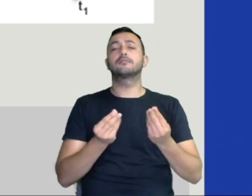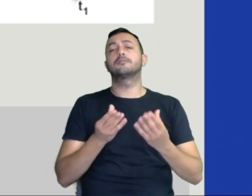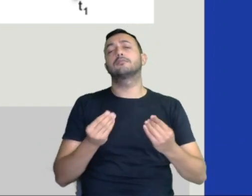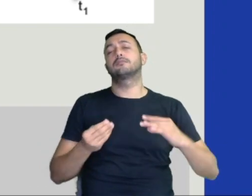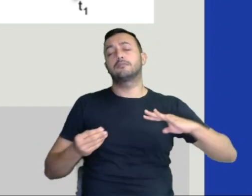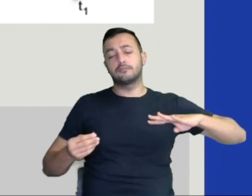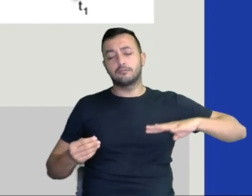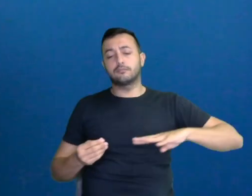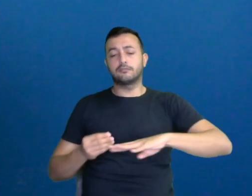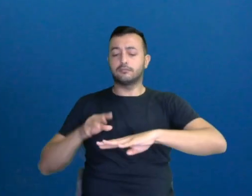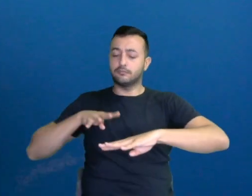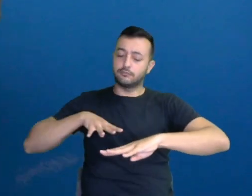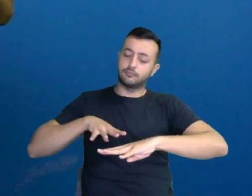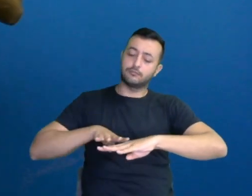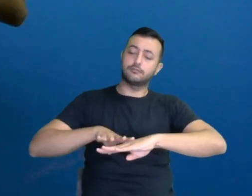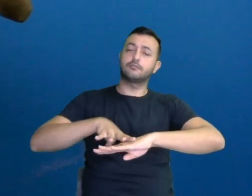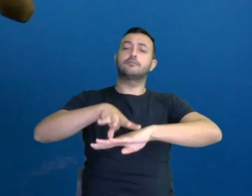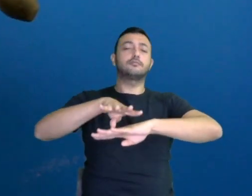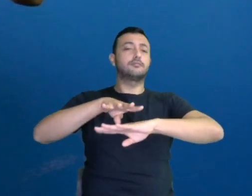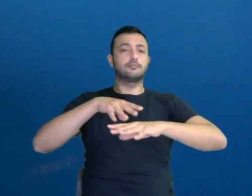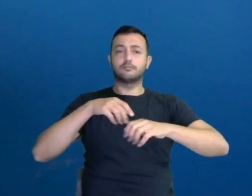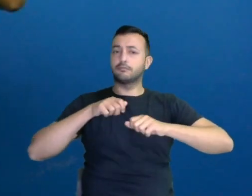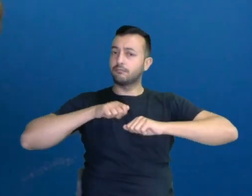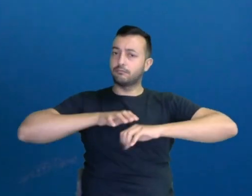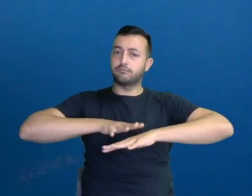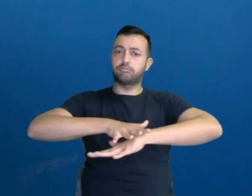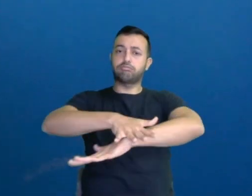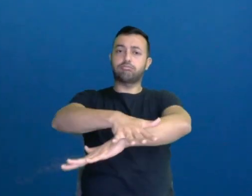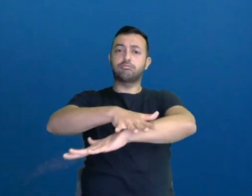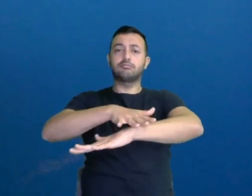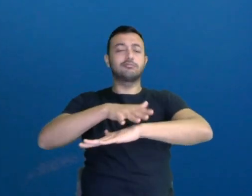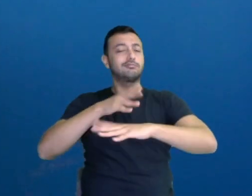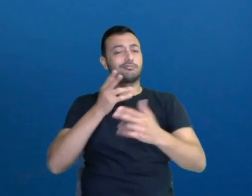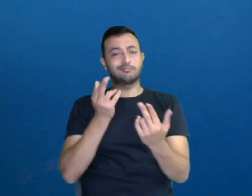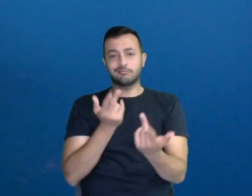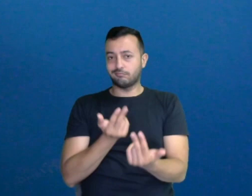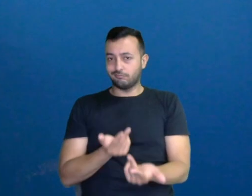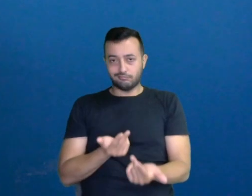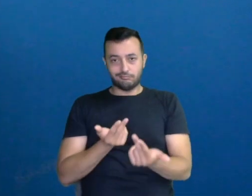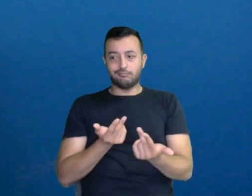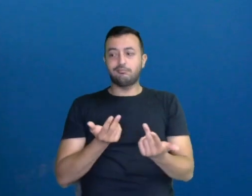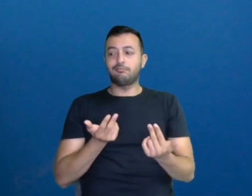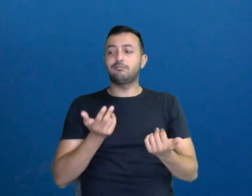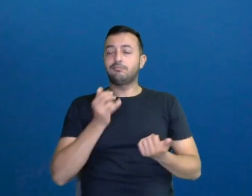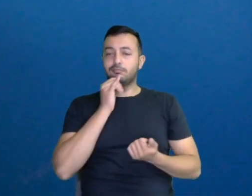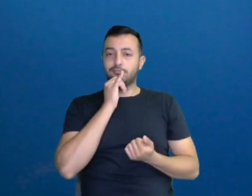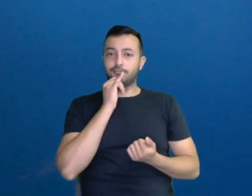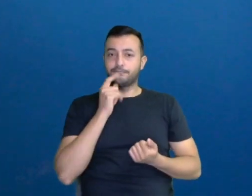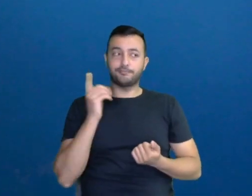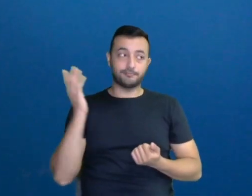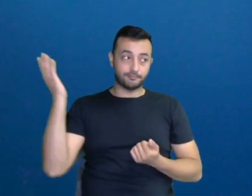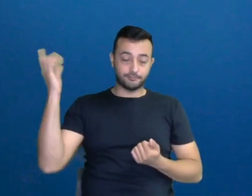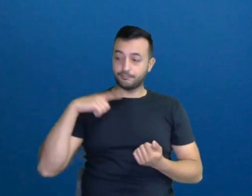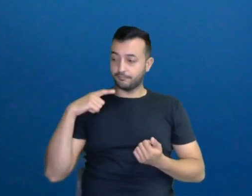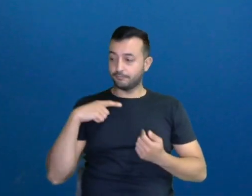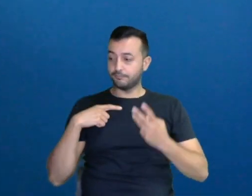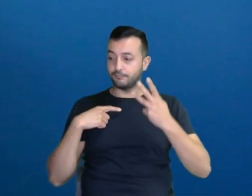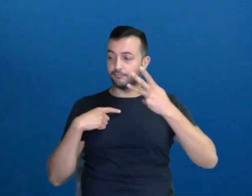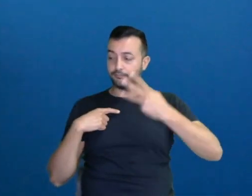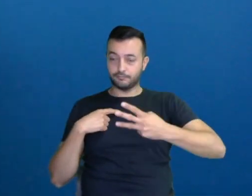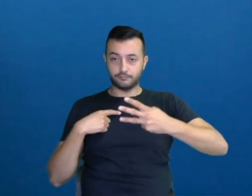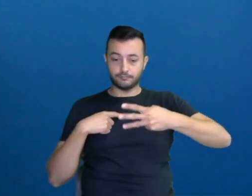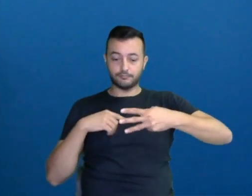paralelas, várias transversais. O teorema vale do mesmo jeito, tá? Então, por exemplo, aqui nós temos três